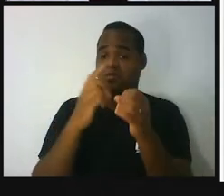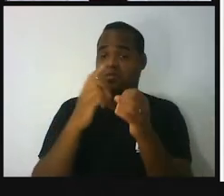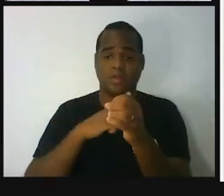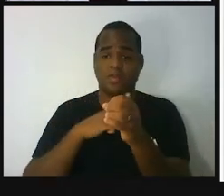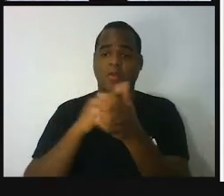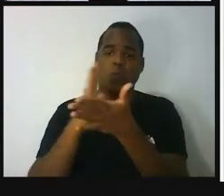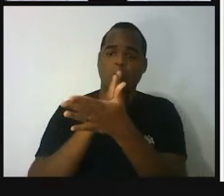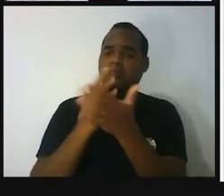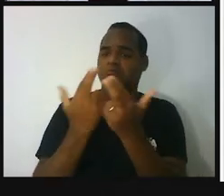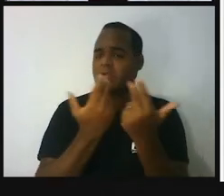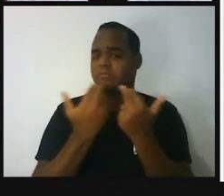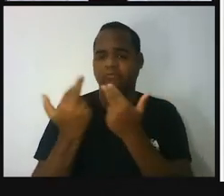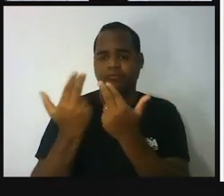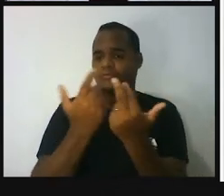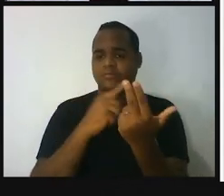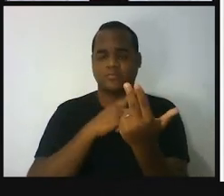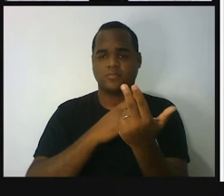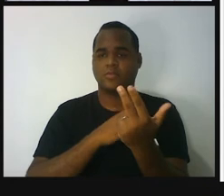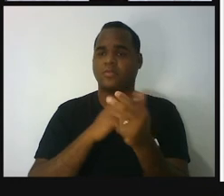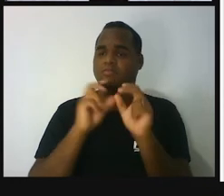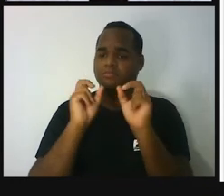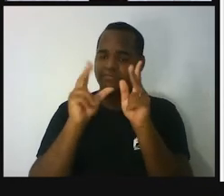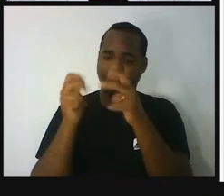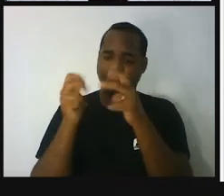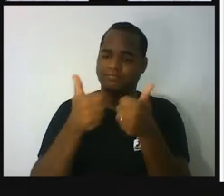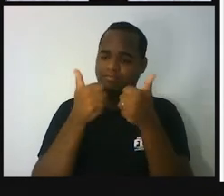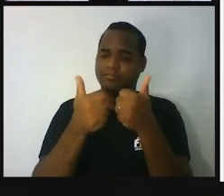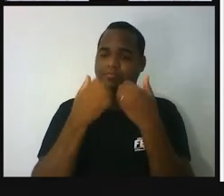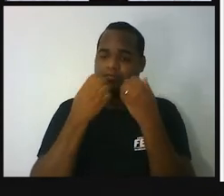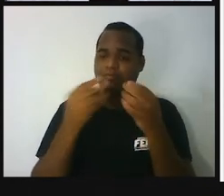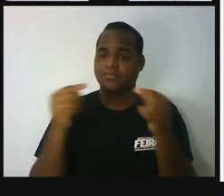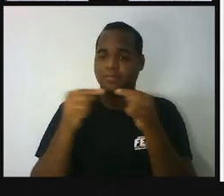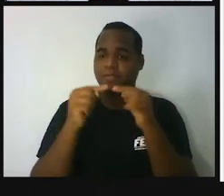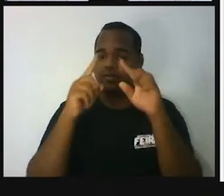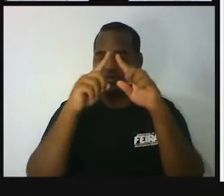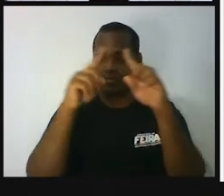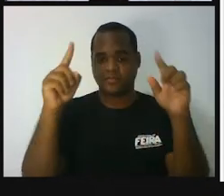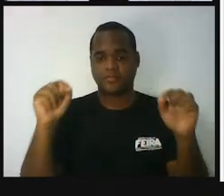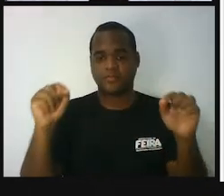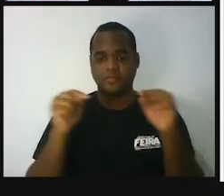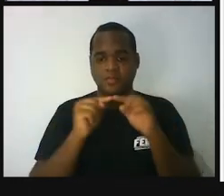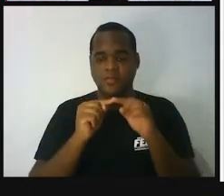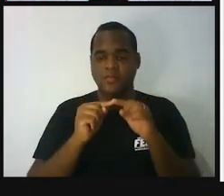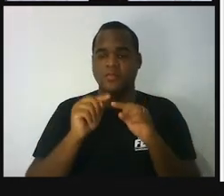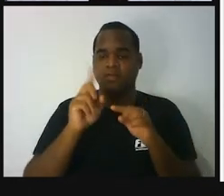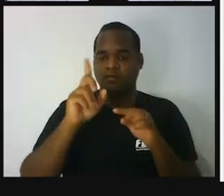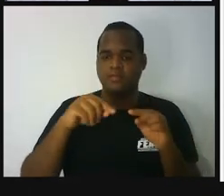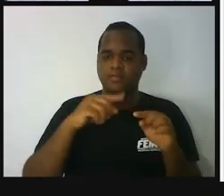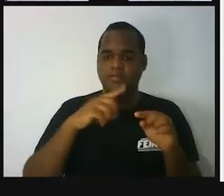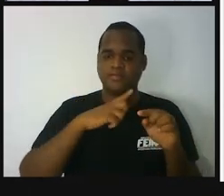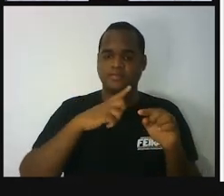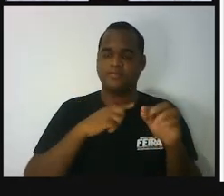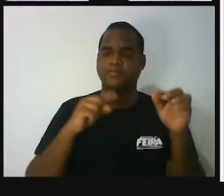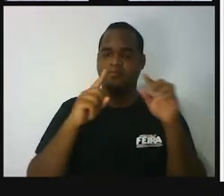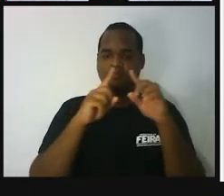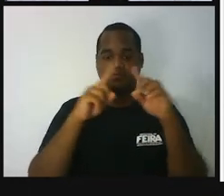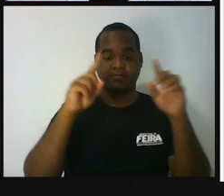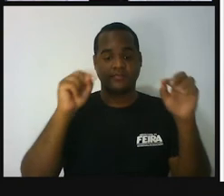são iguaizinhas. Show de bola, gente. Esse é o quadrado. O quadrado é um polígono